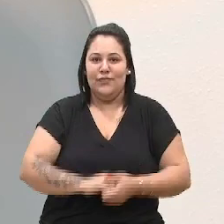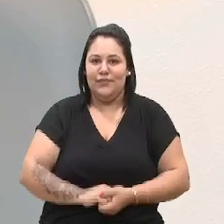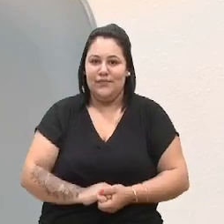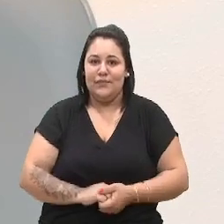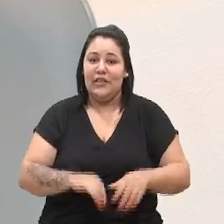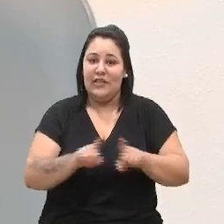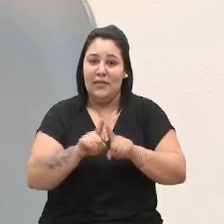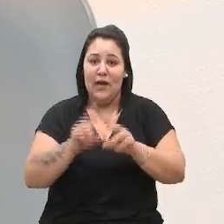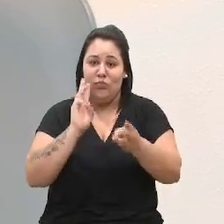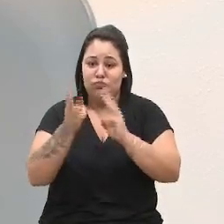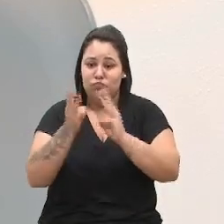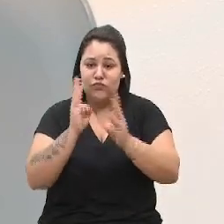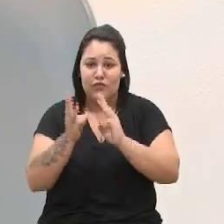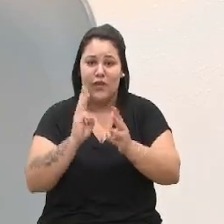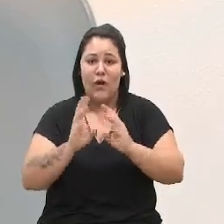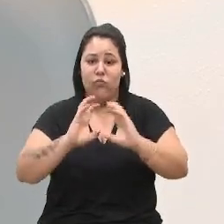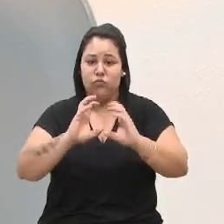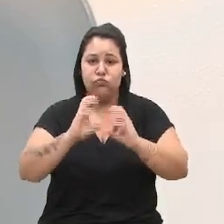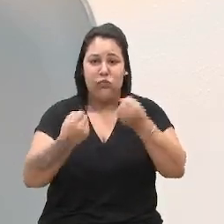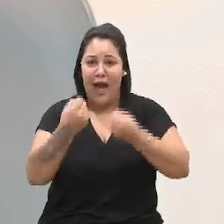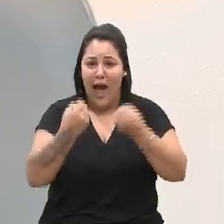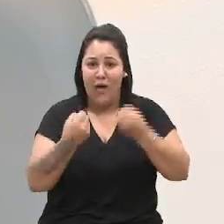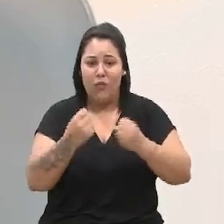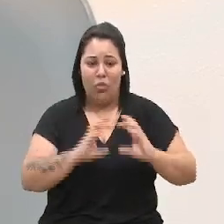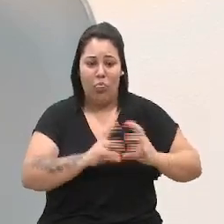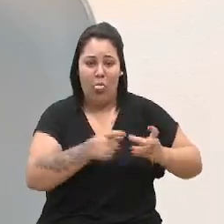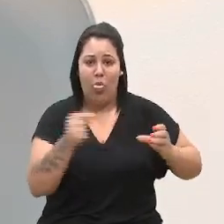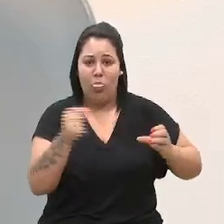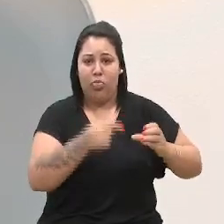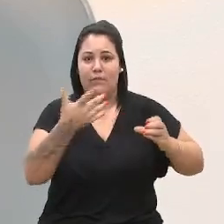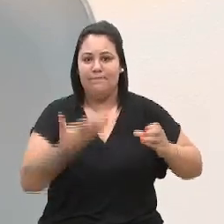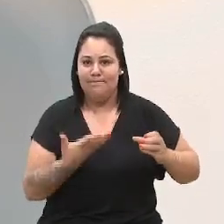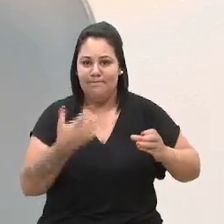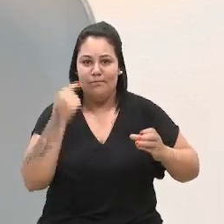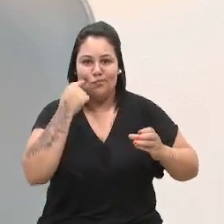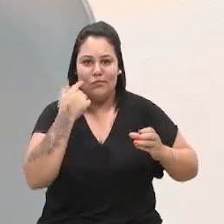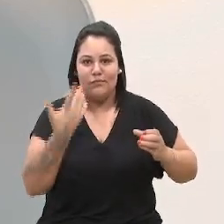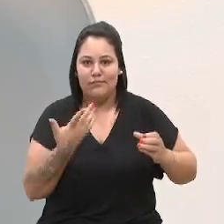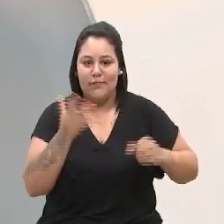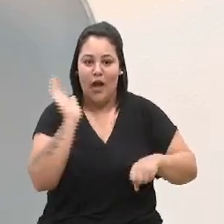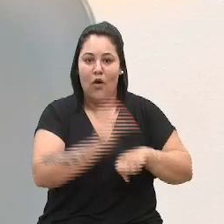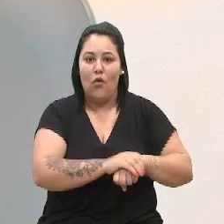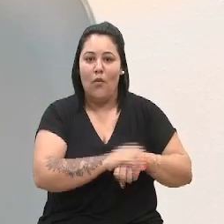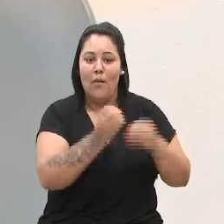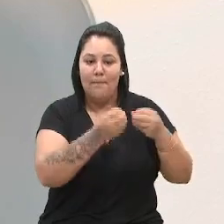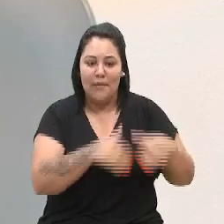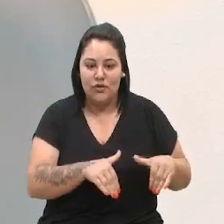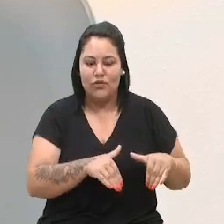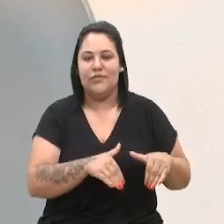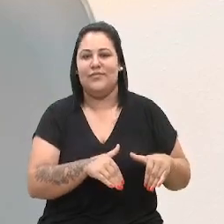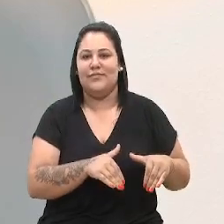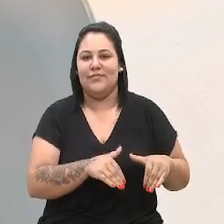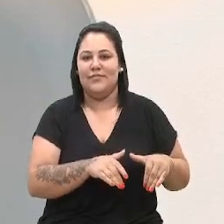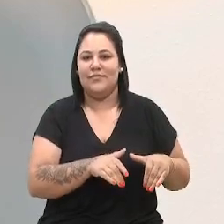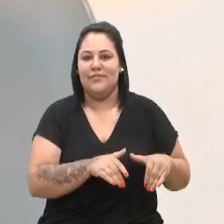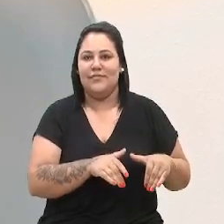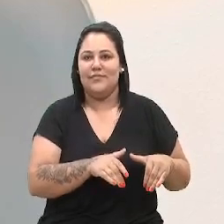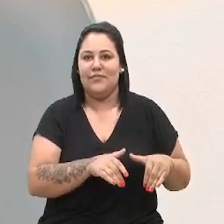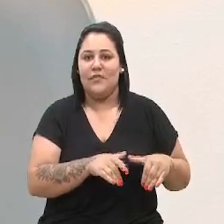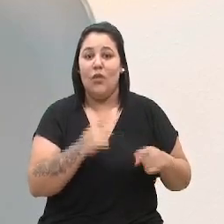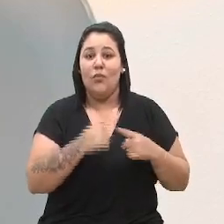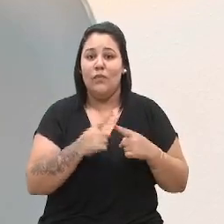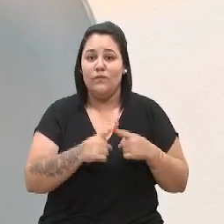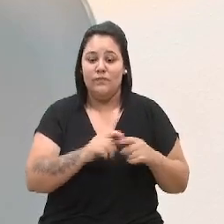carro, estoura um pneu, um amortecedor, e a culpa acaba sendo o prejuízo em cima dele, pelo poder público não